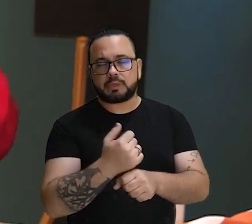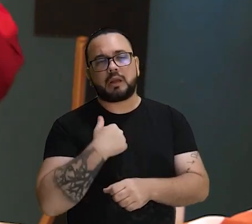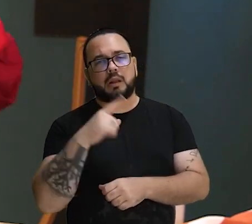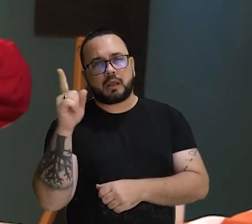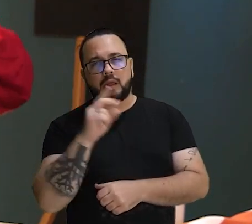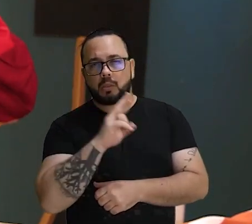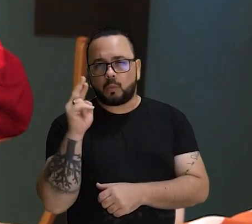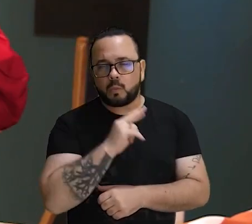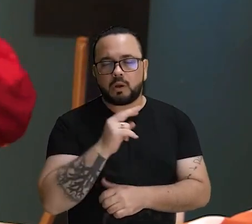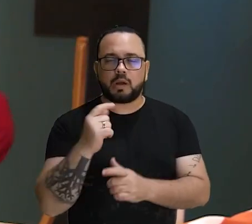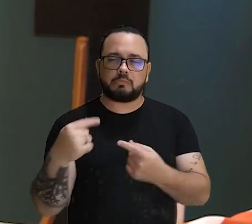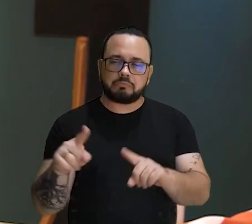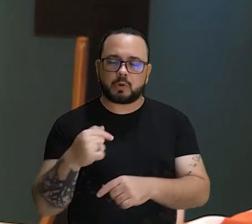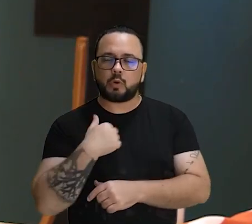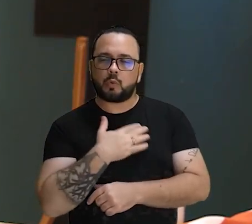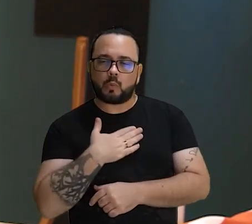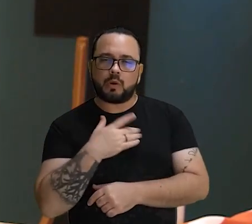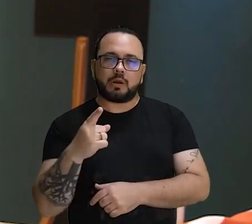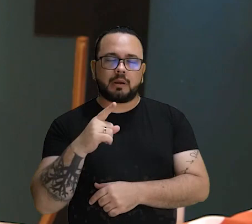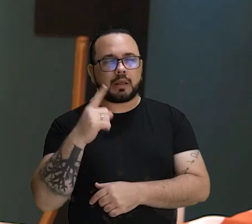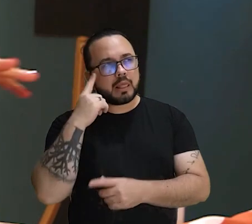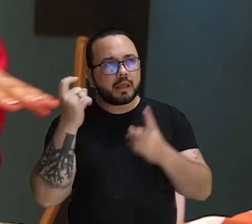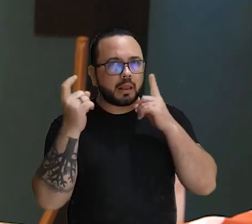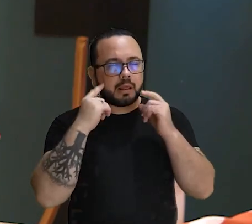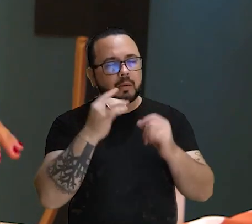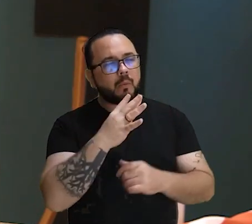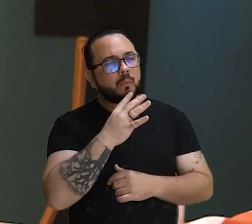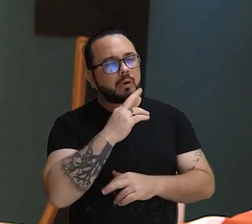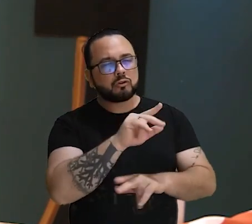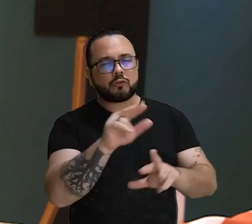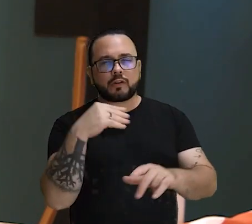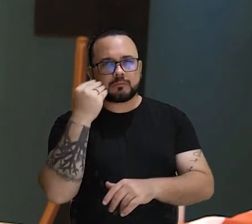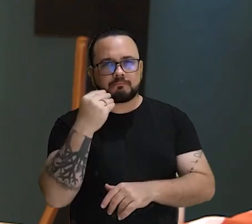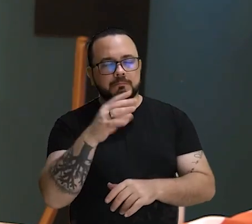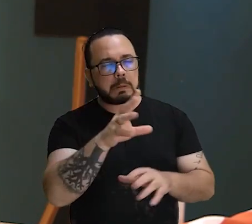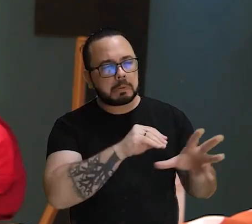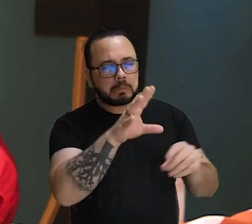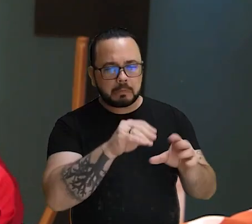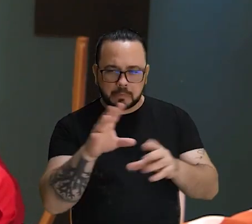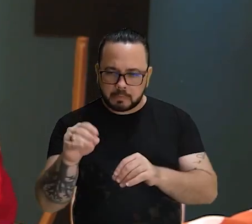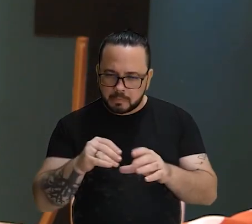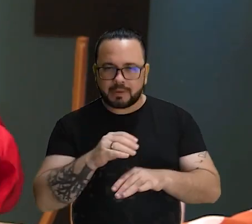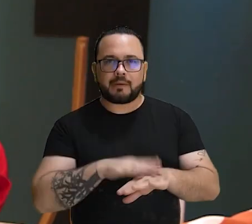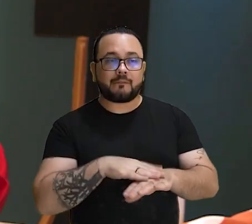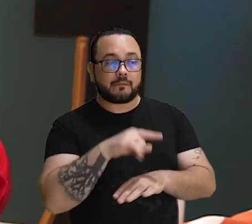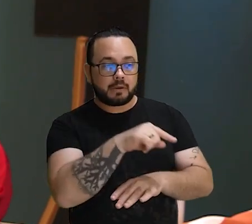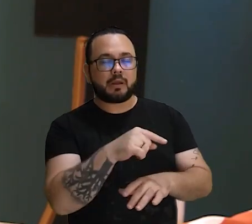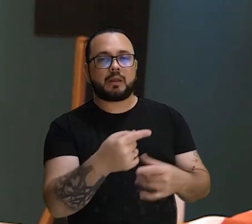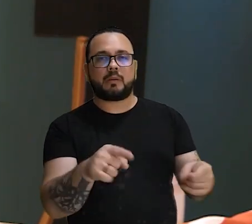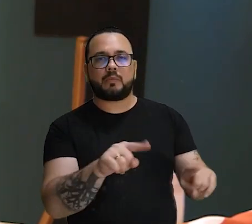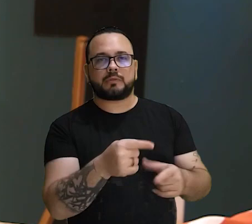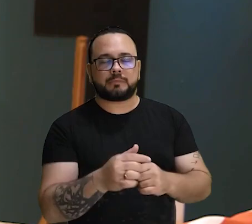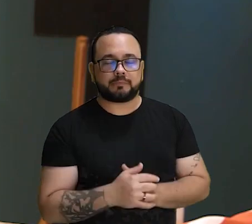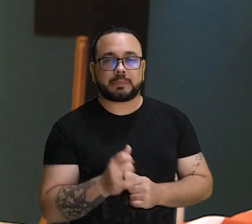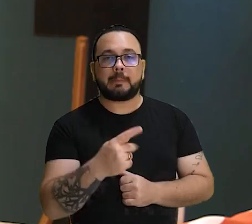Ah, toquei lá na Rússia com os músicos. Ah, gostei dessa bateria, gostei. Aí fui juntando, assim, cada coisinha que eu experimentei das músicas pra poder fazer esse retrato